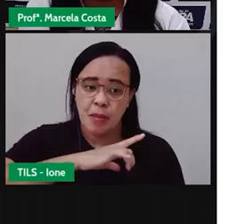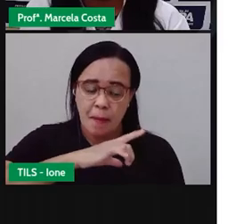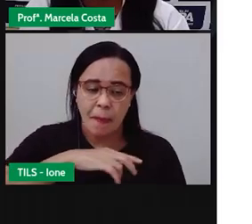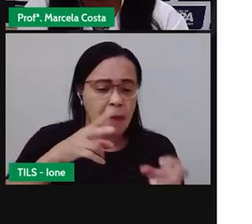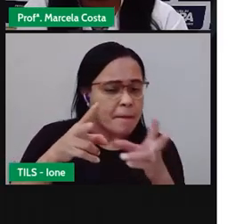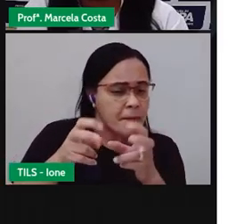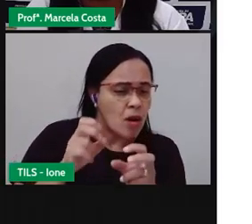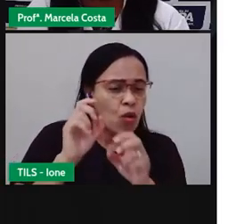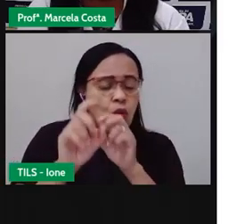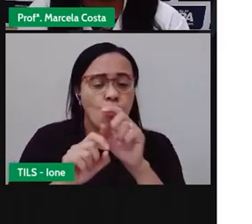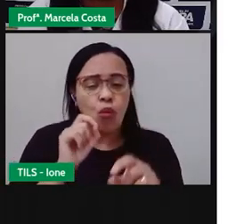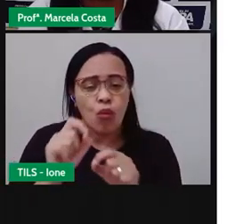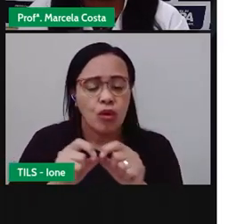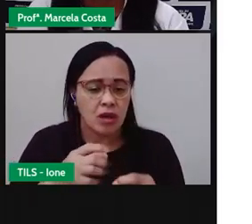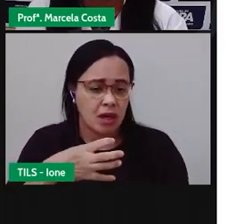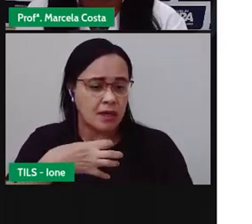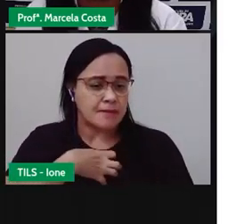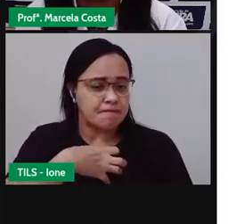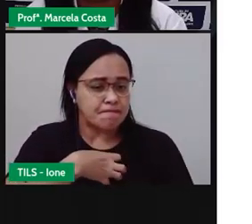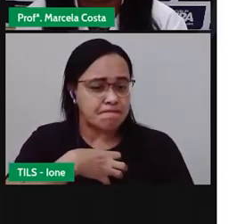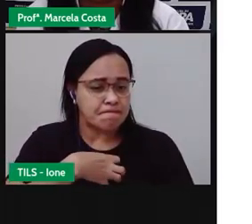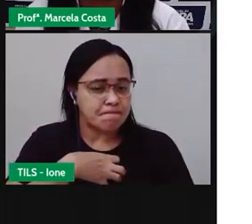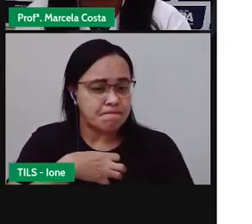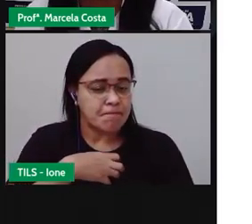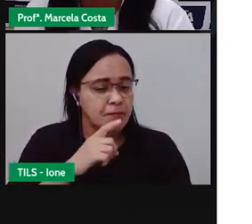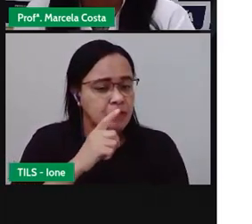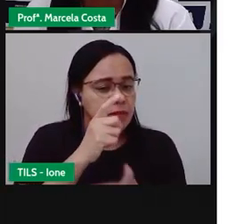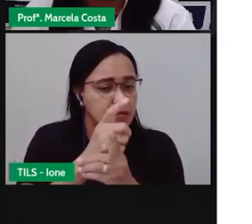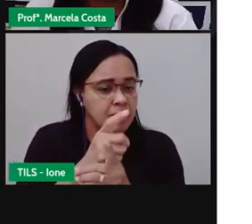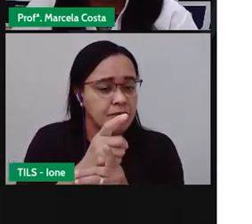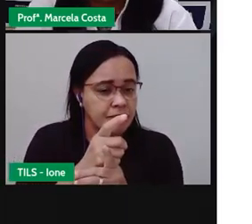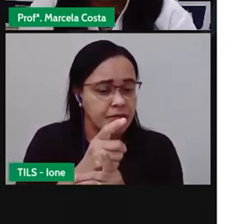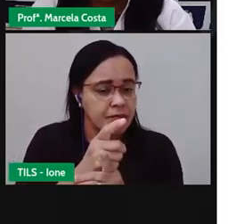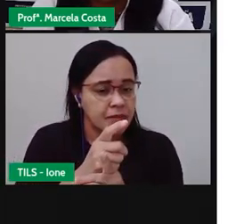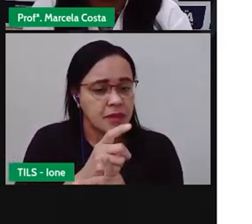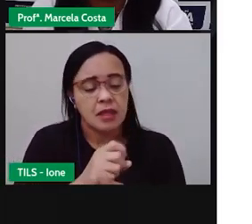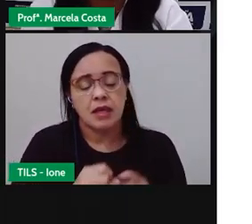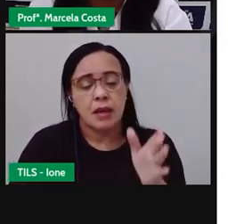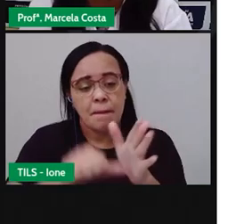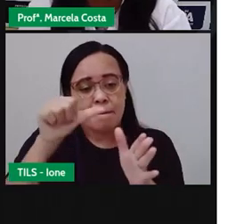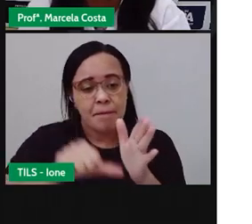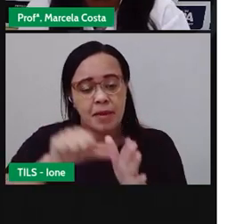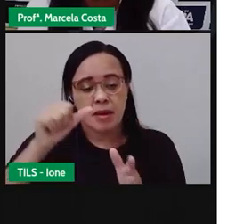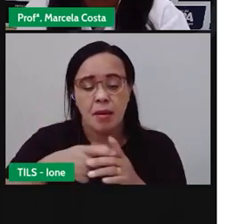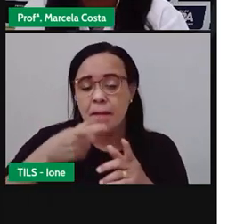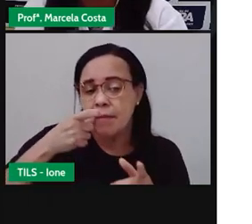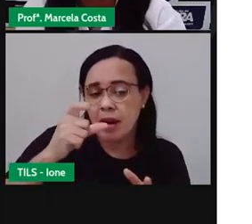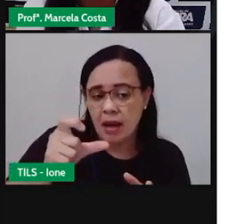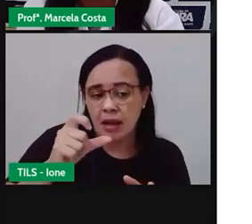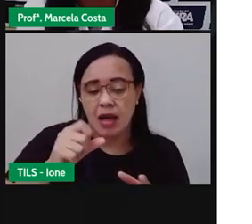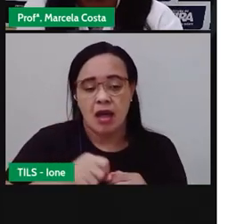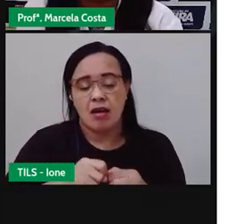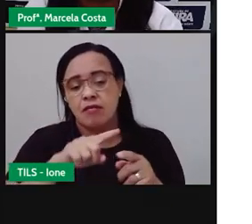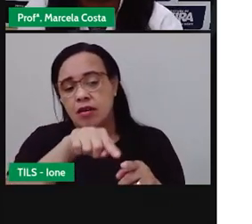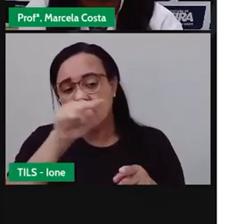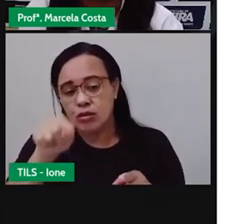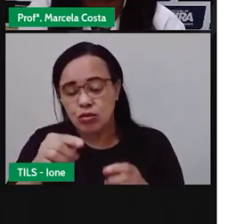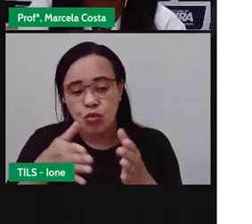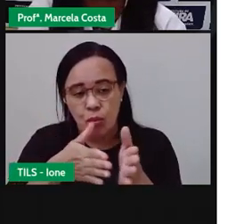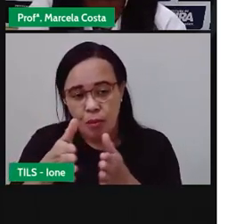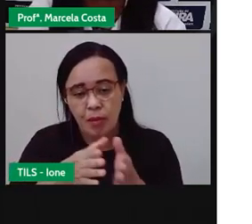Percebe que esse som ele pode ser encontrado no início da palavra, no meio e também no